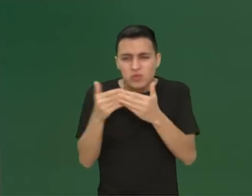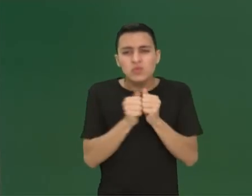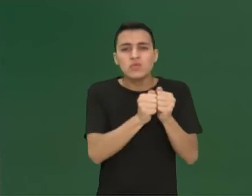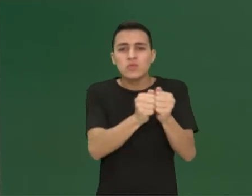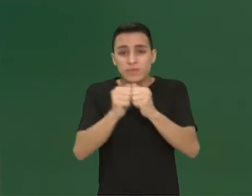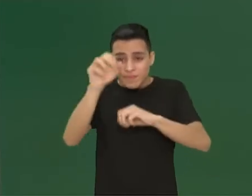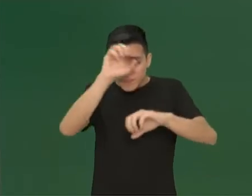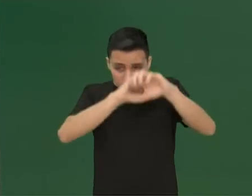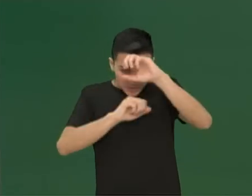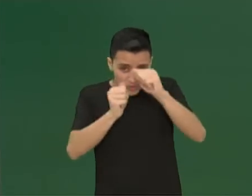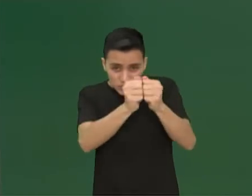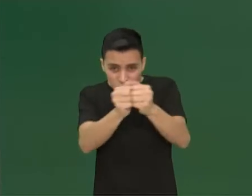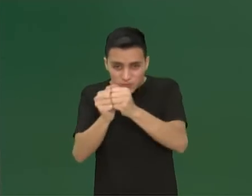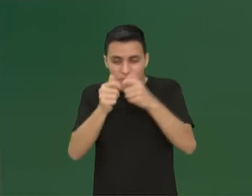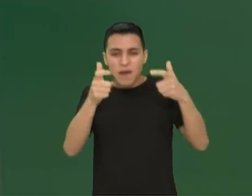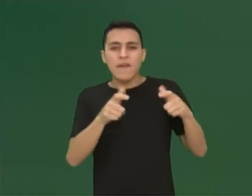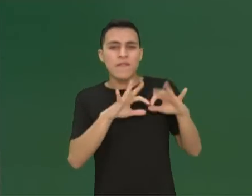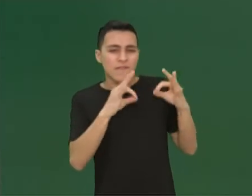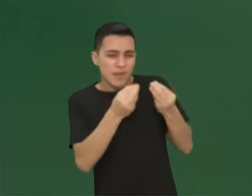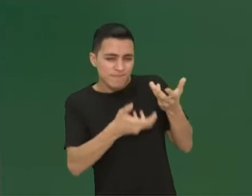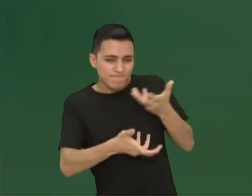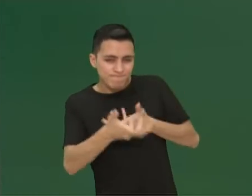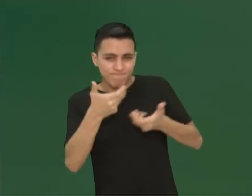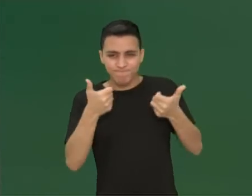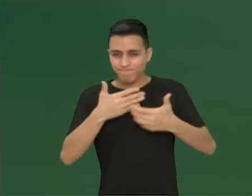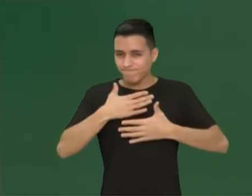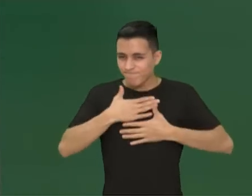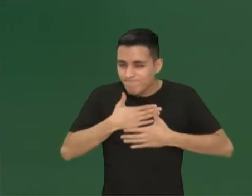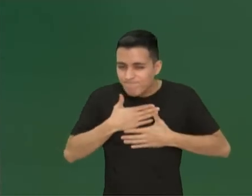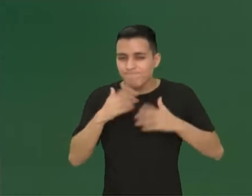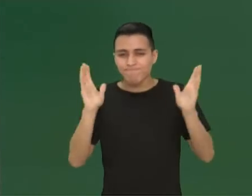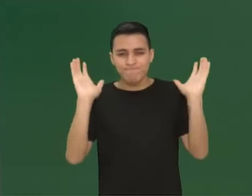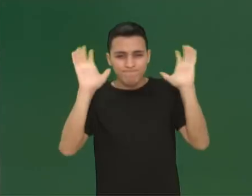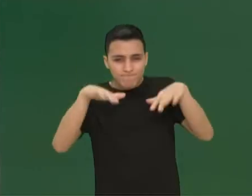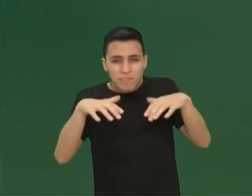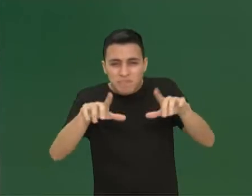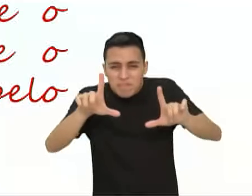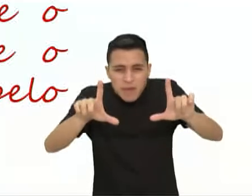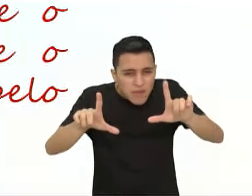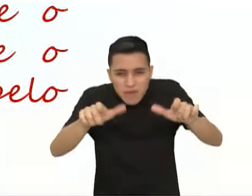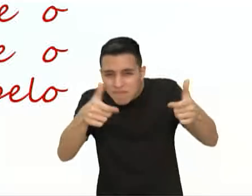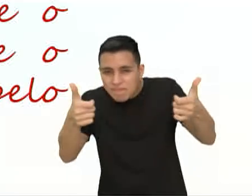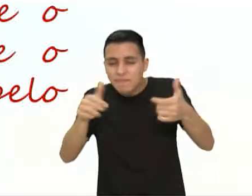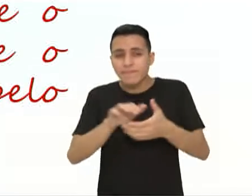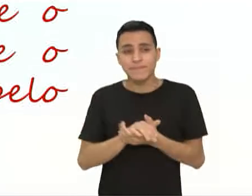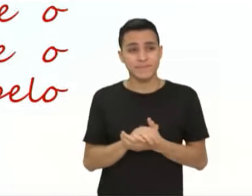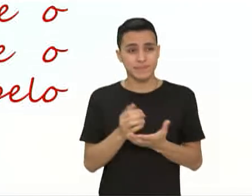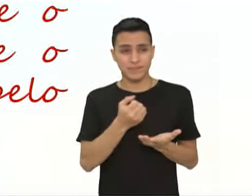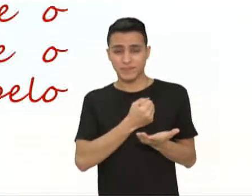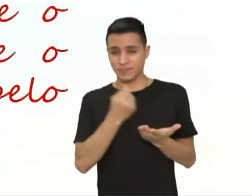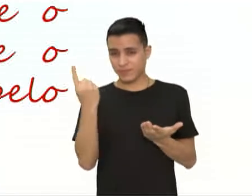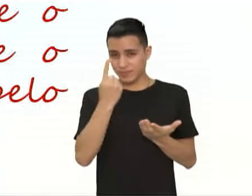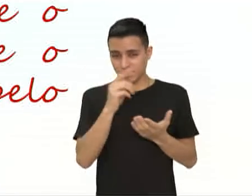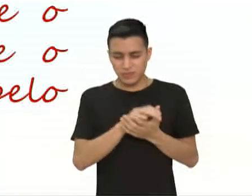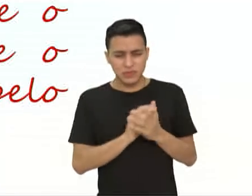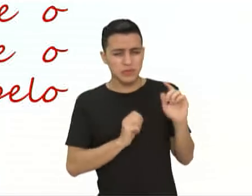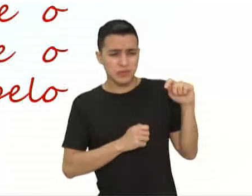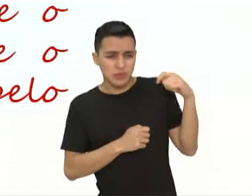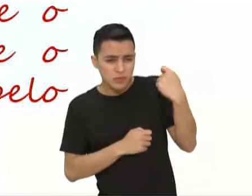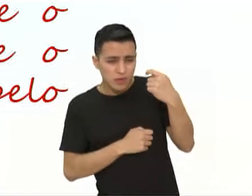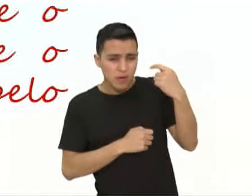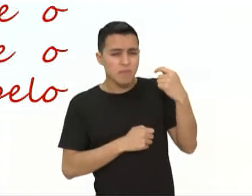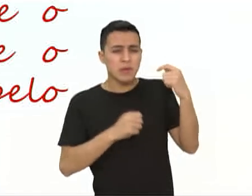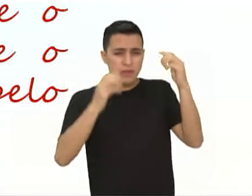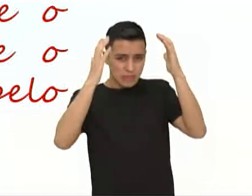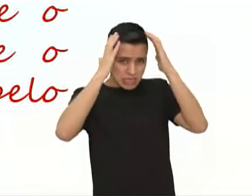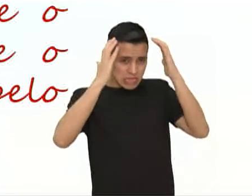mundo aprende junto em família. Agora eu gostei de ver, está todo mundo reunido na frente da TV. Número 1, em relação ao